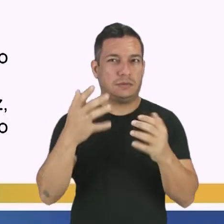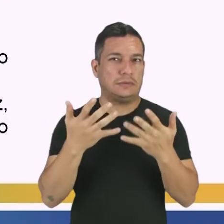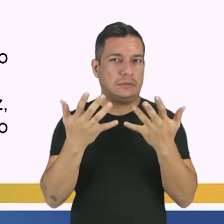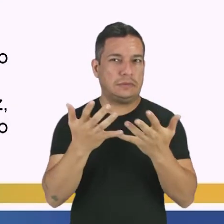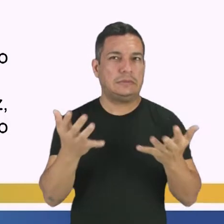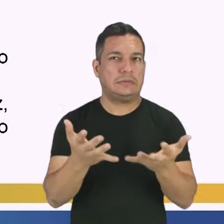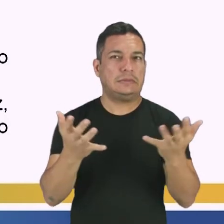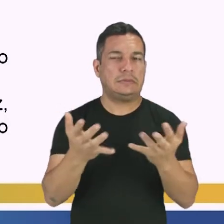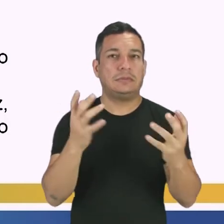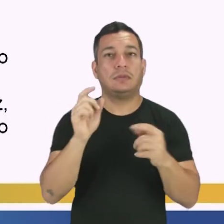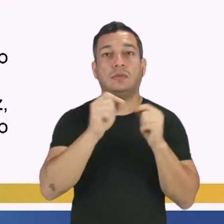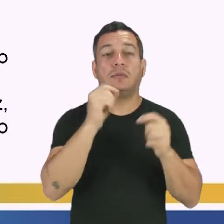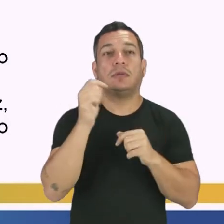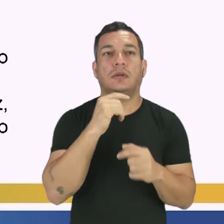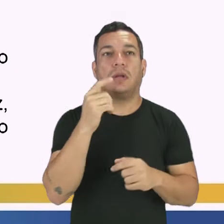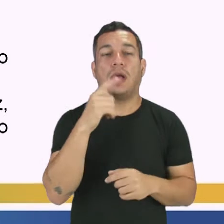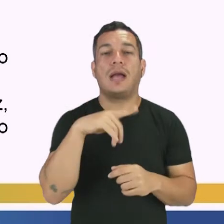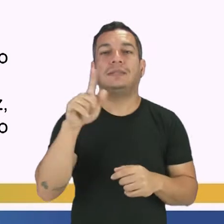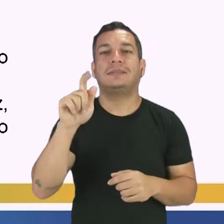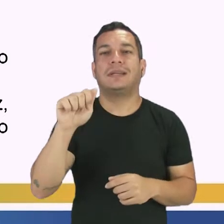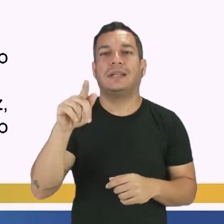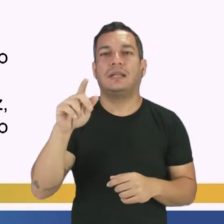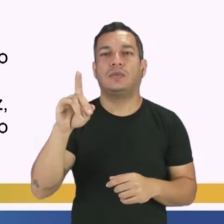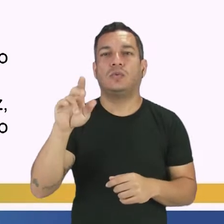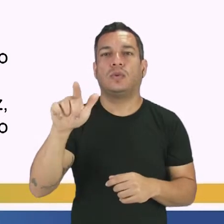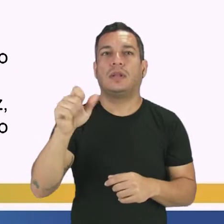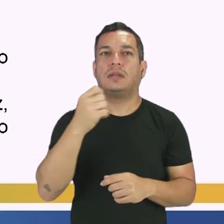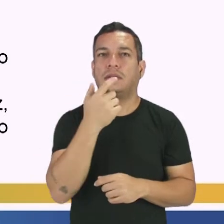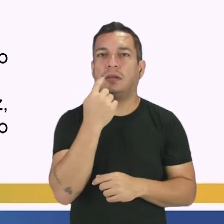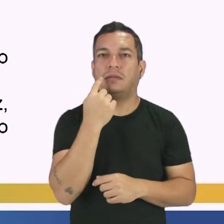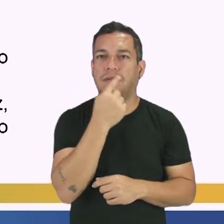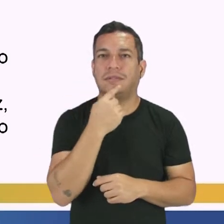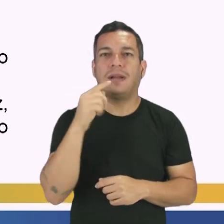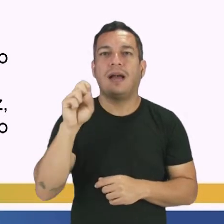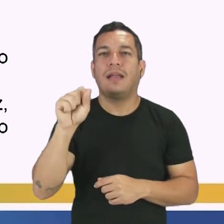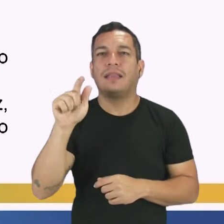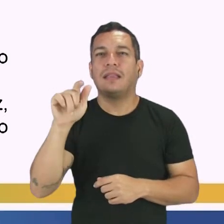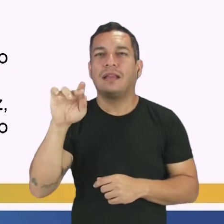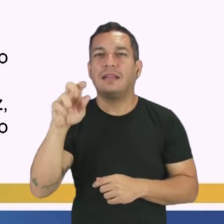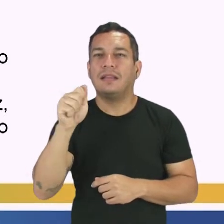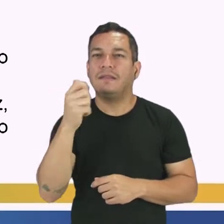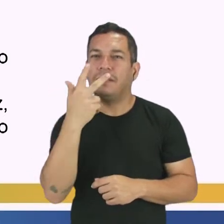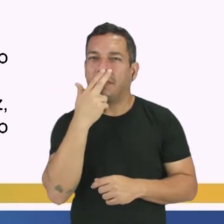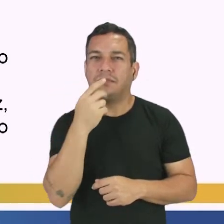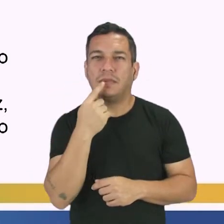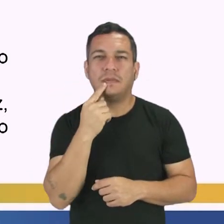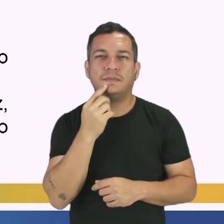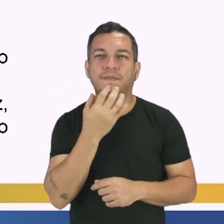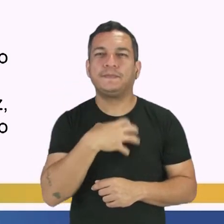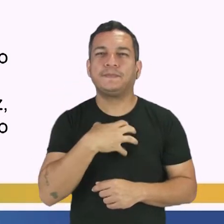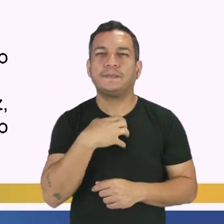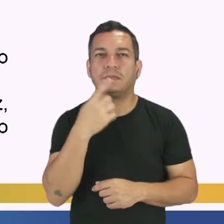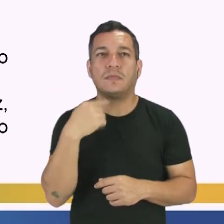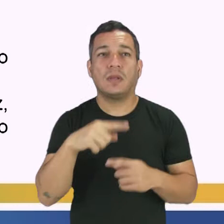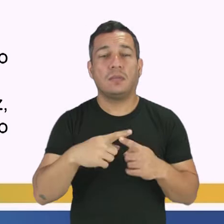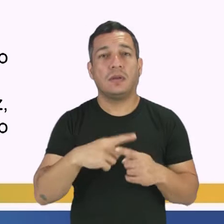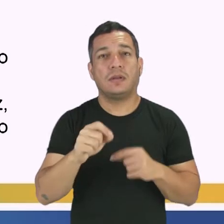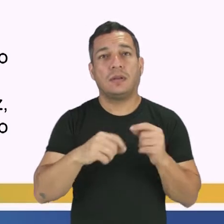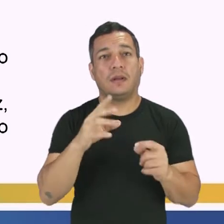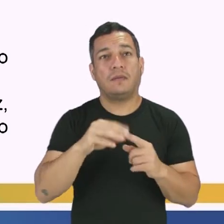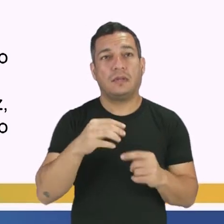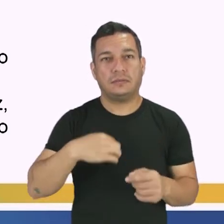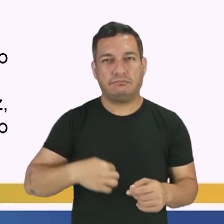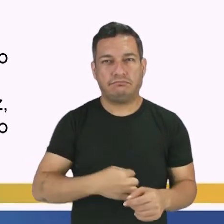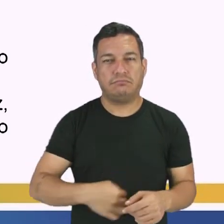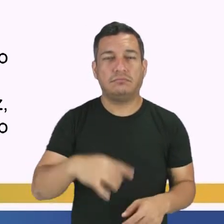saliva. Isso acontece porque o organismo já está se preparando antecipadamente para a digestão. A visão do prato